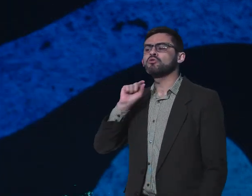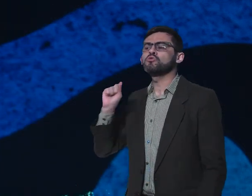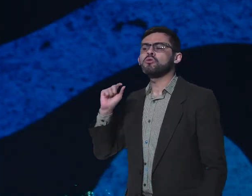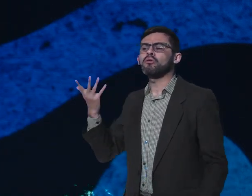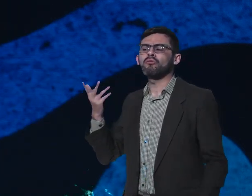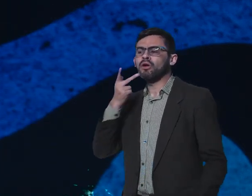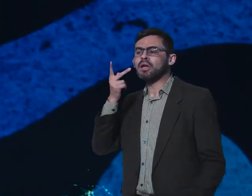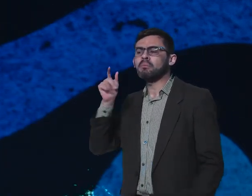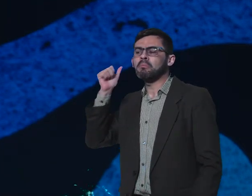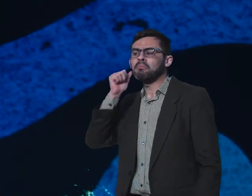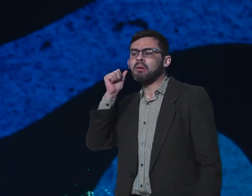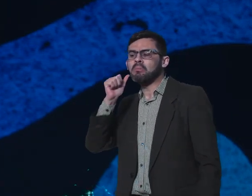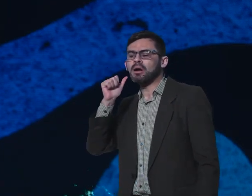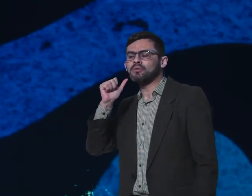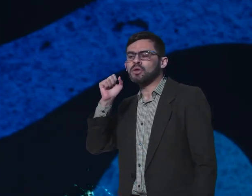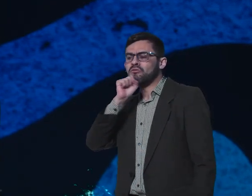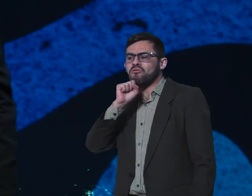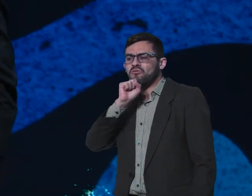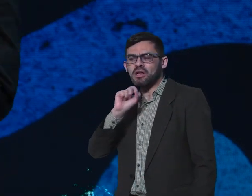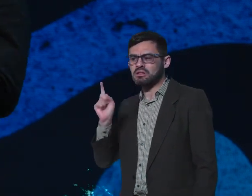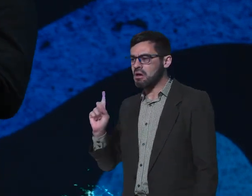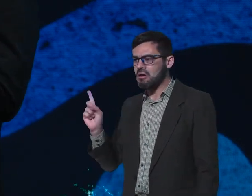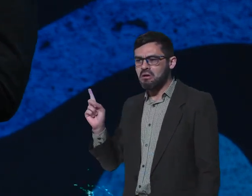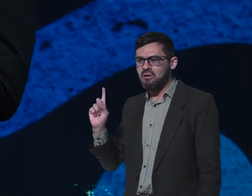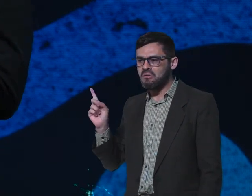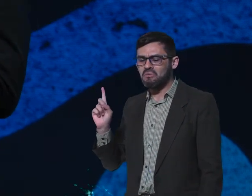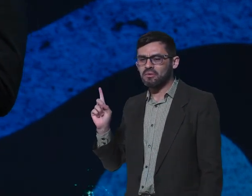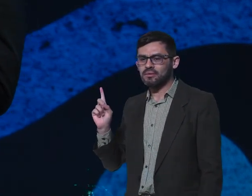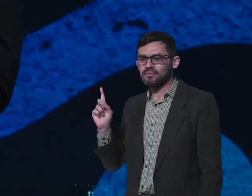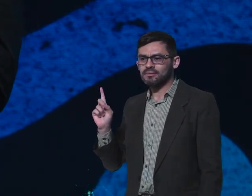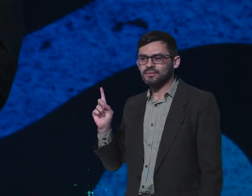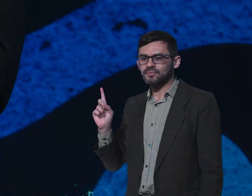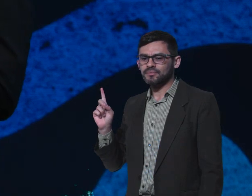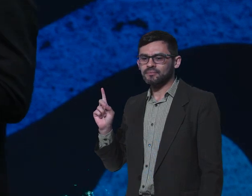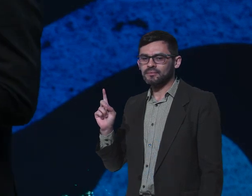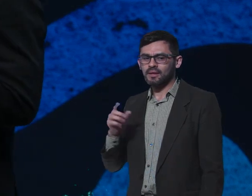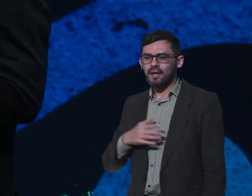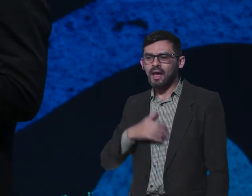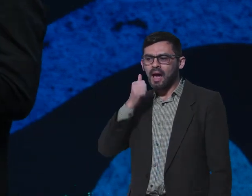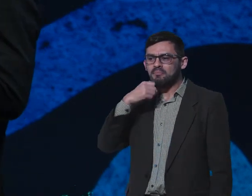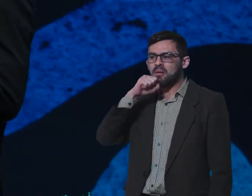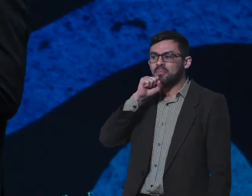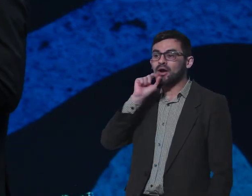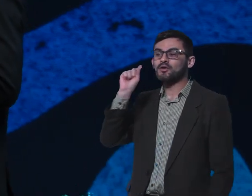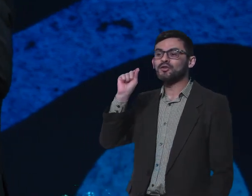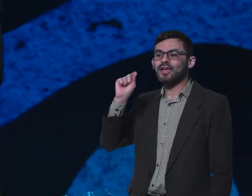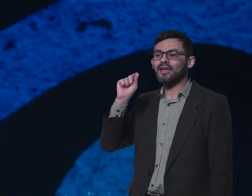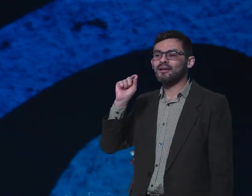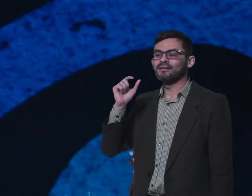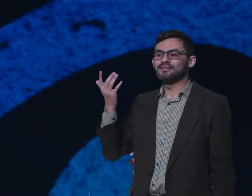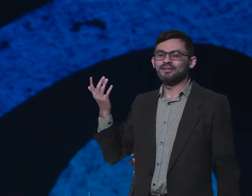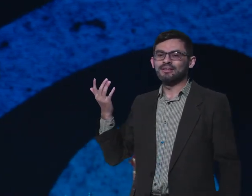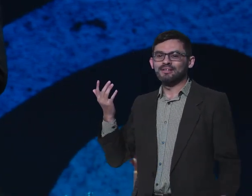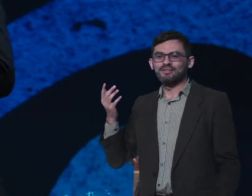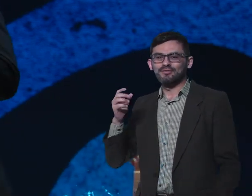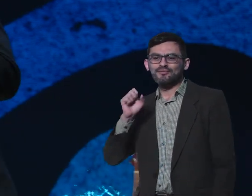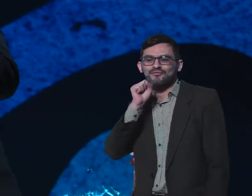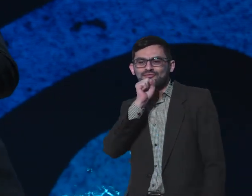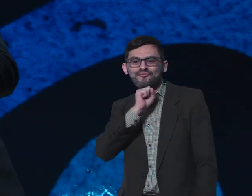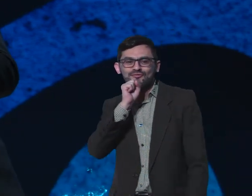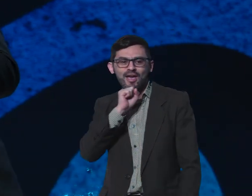essa? A mamãe não está idosa, não. A mamãe está ficando velha. Eu falei: